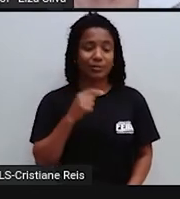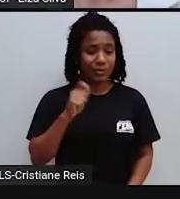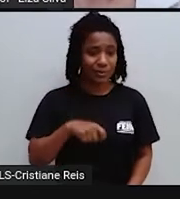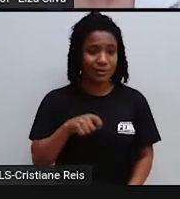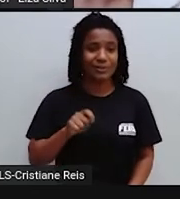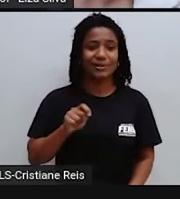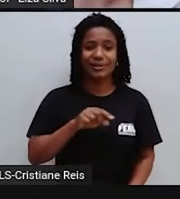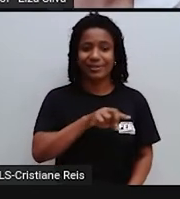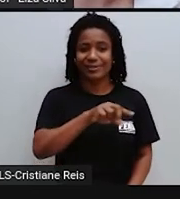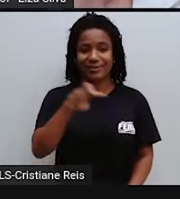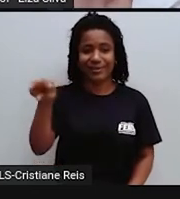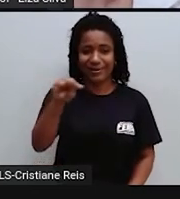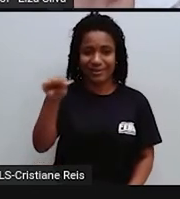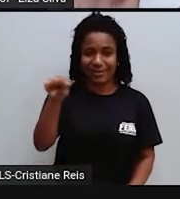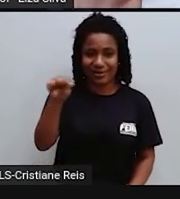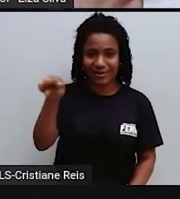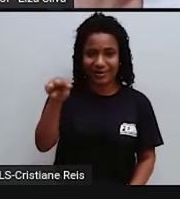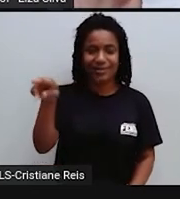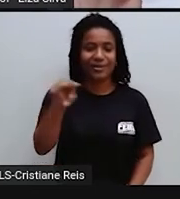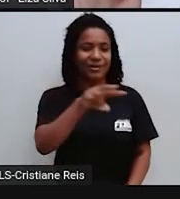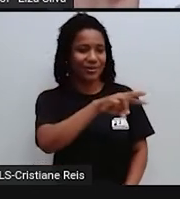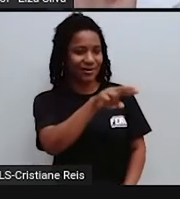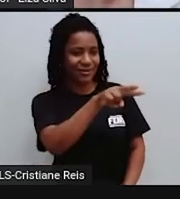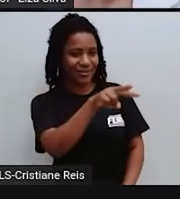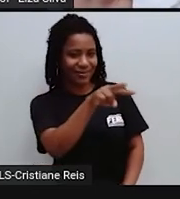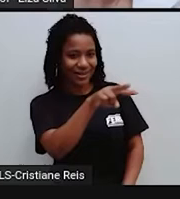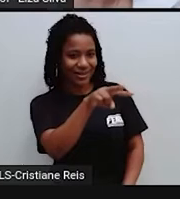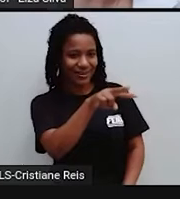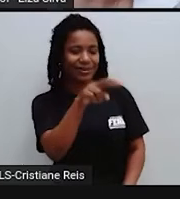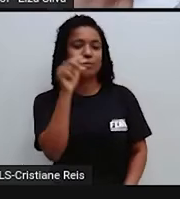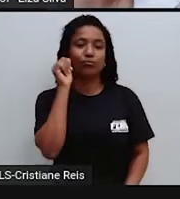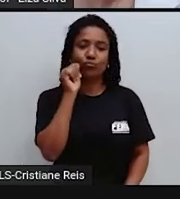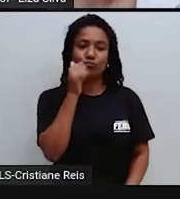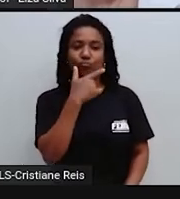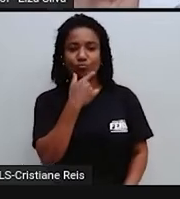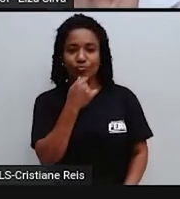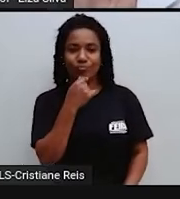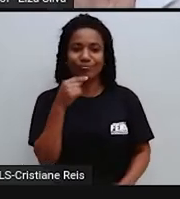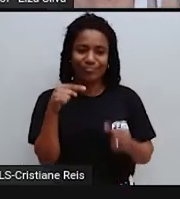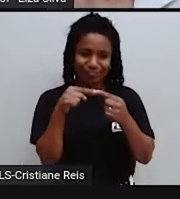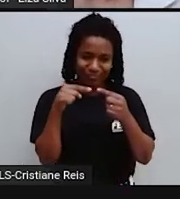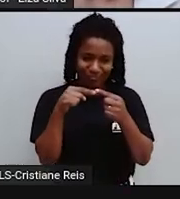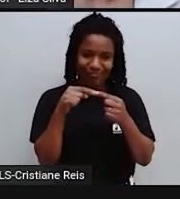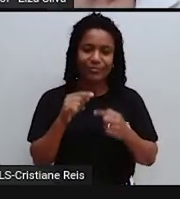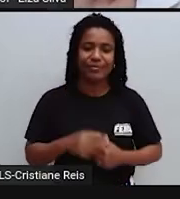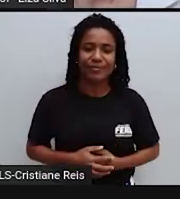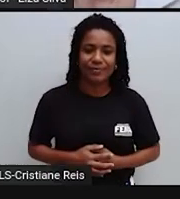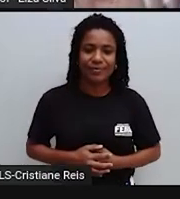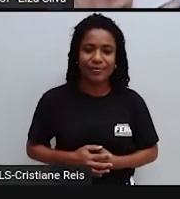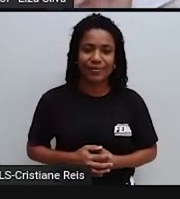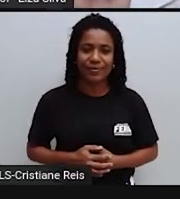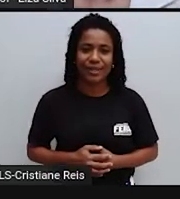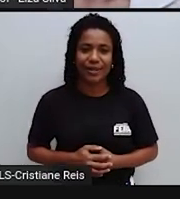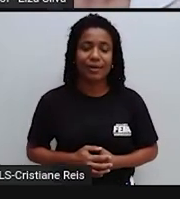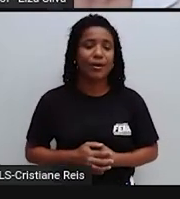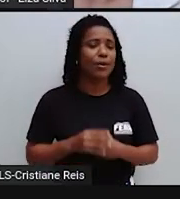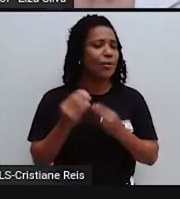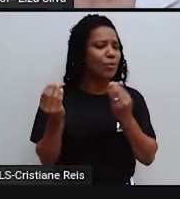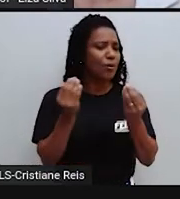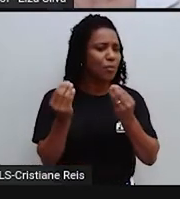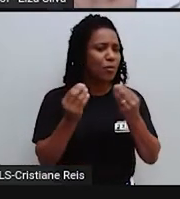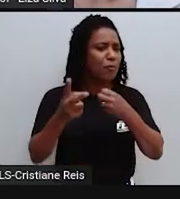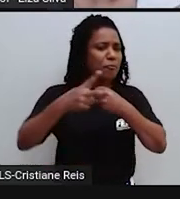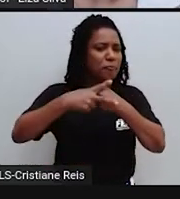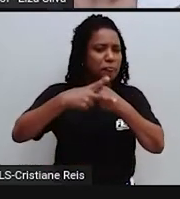eles e elas, né? Você pode usar tanto no feminino quanto no masculino. E para conjugarmos